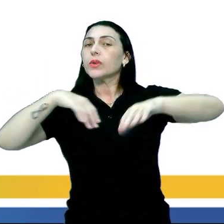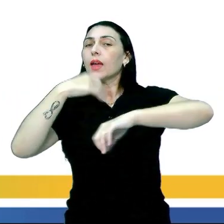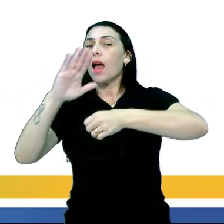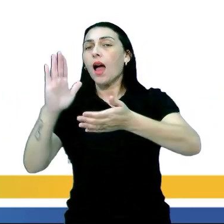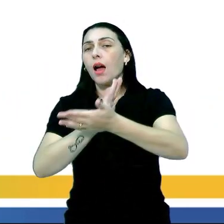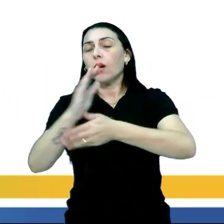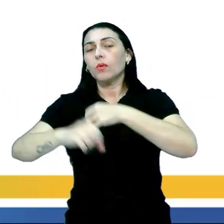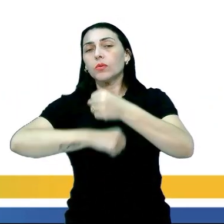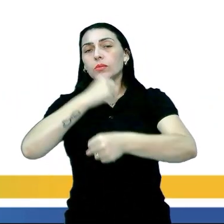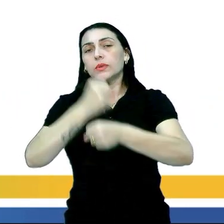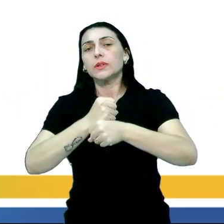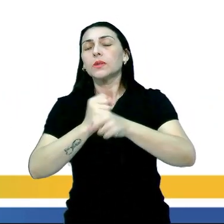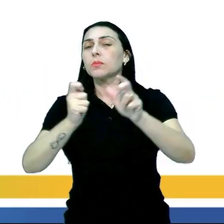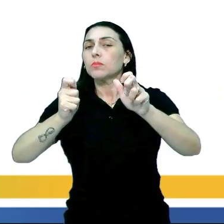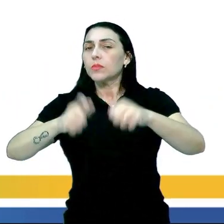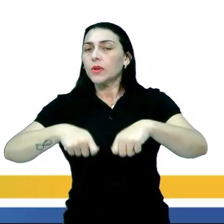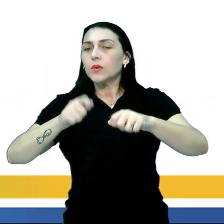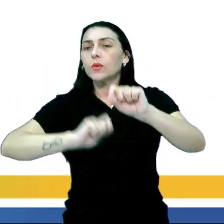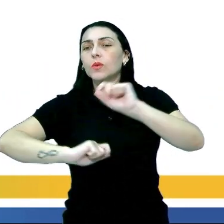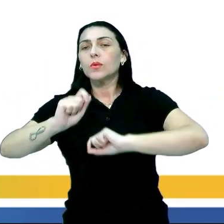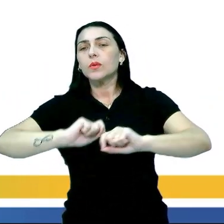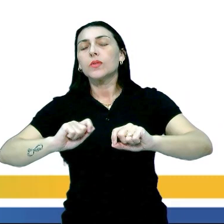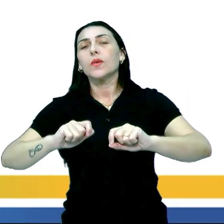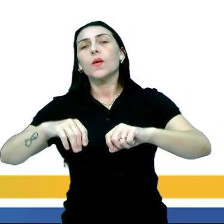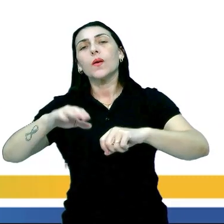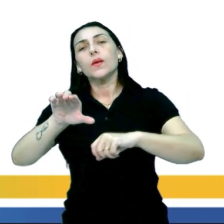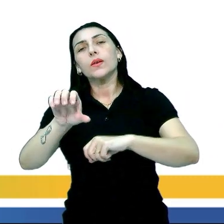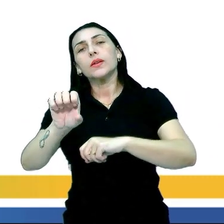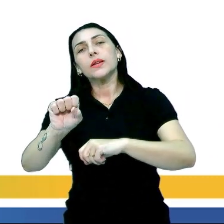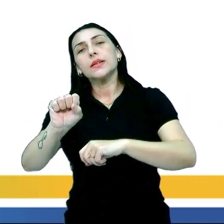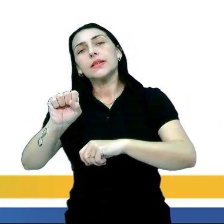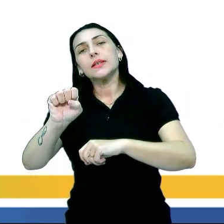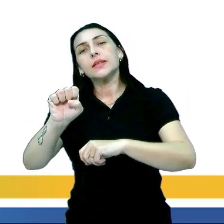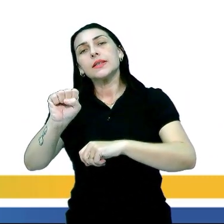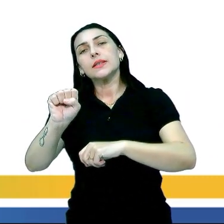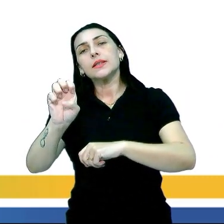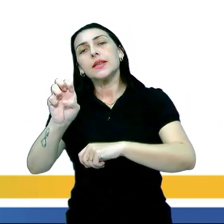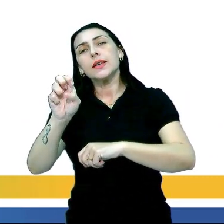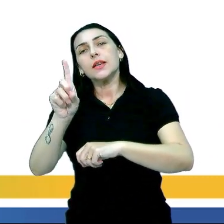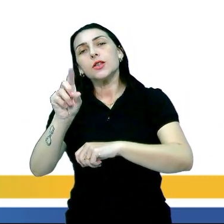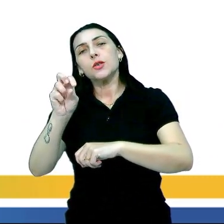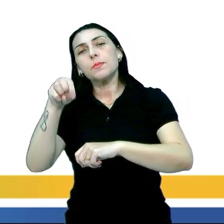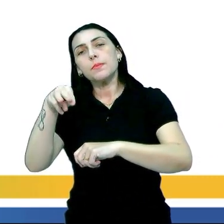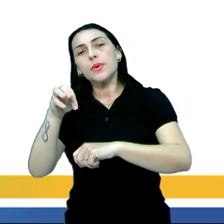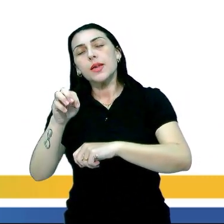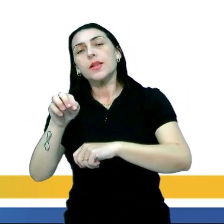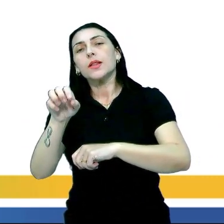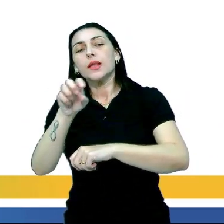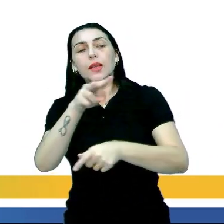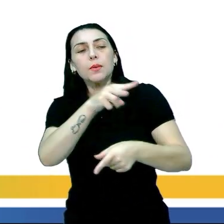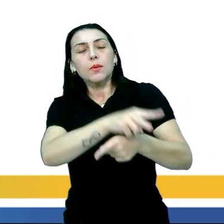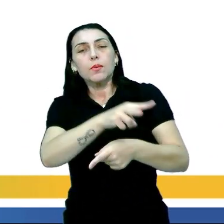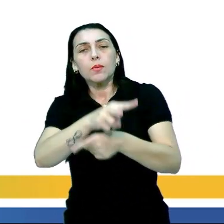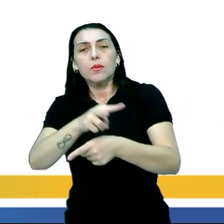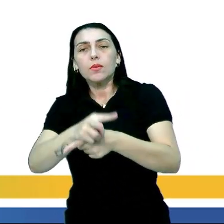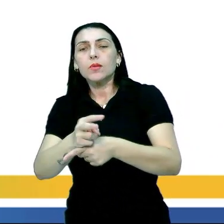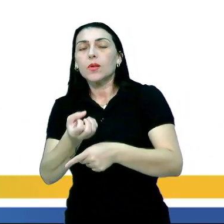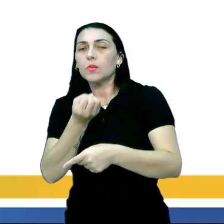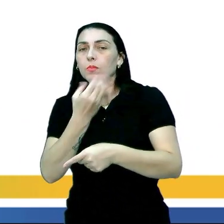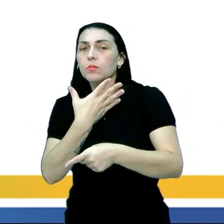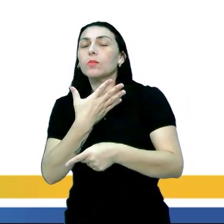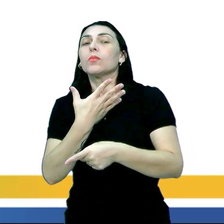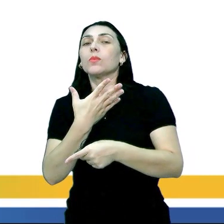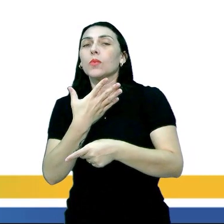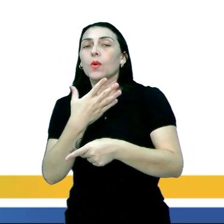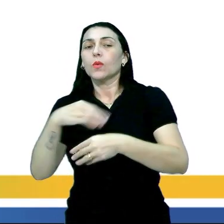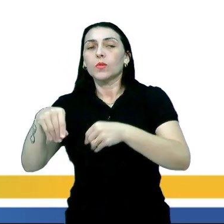ano e que permite a deposição de sedimentos e nutrientes que fertilizam o solo. O